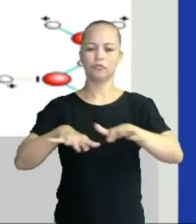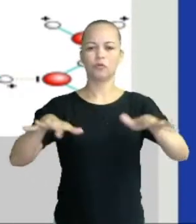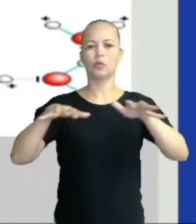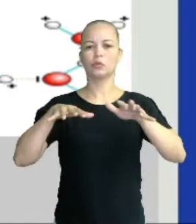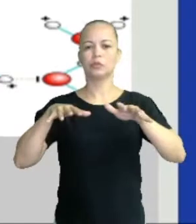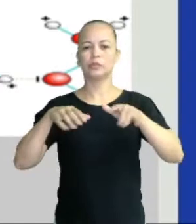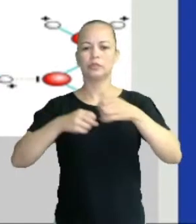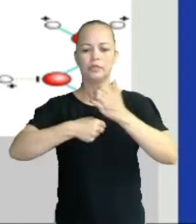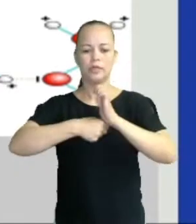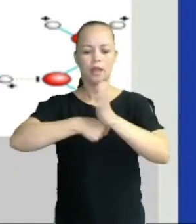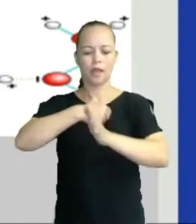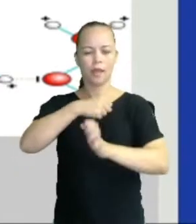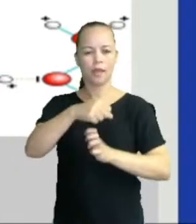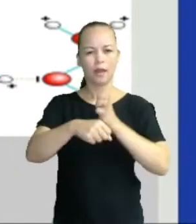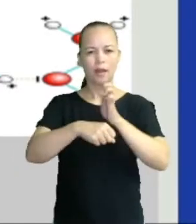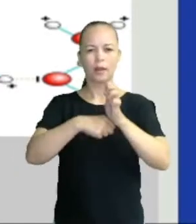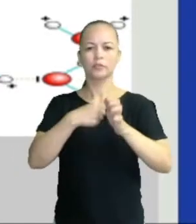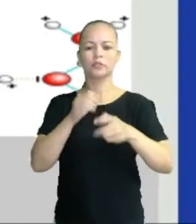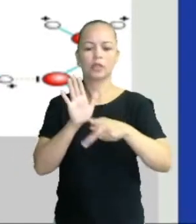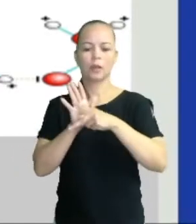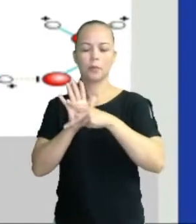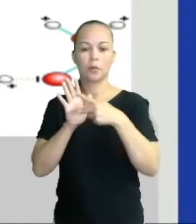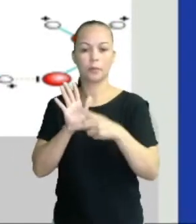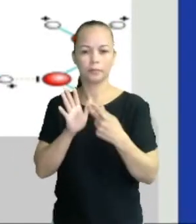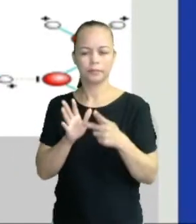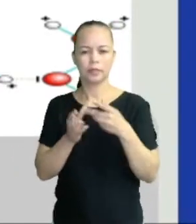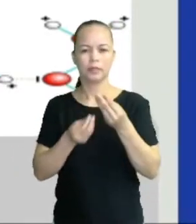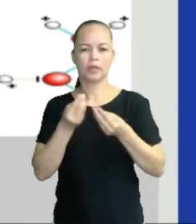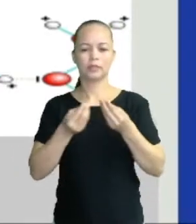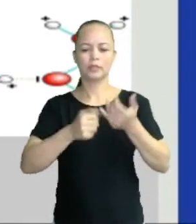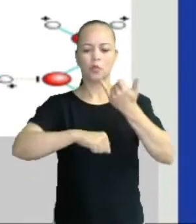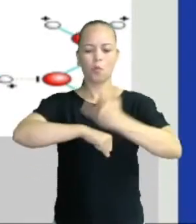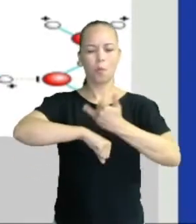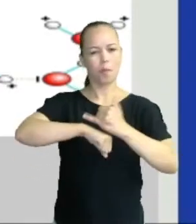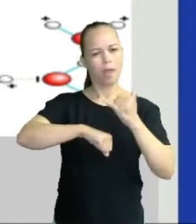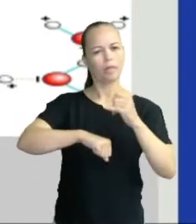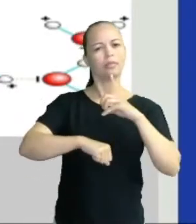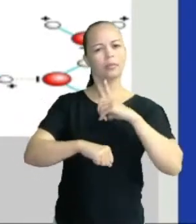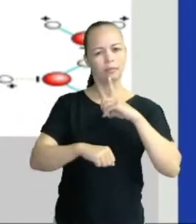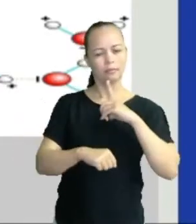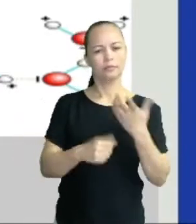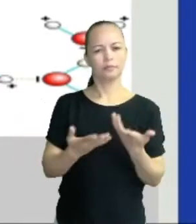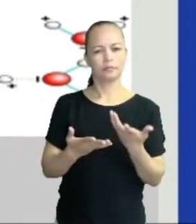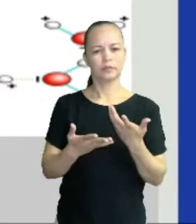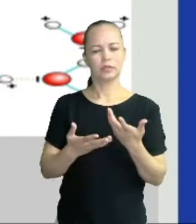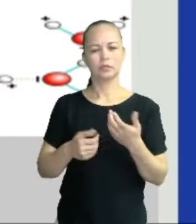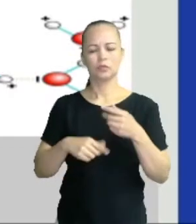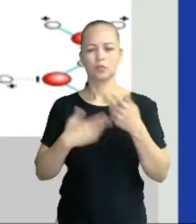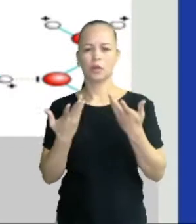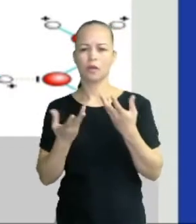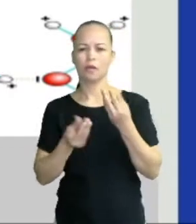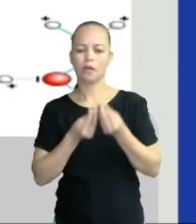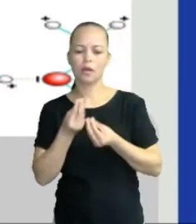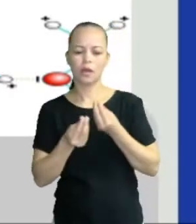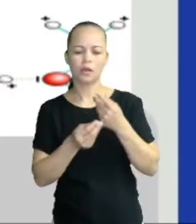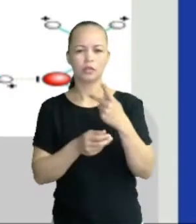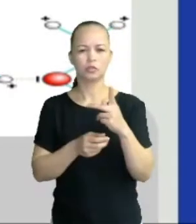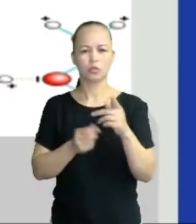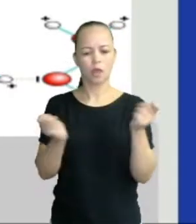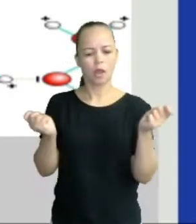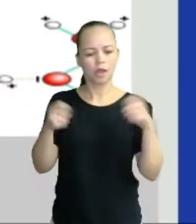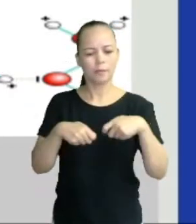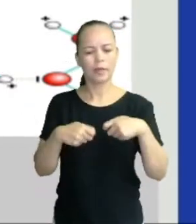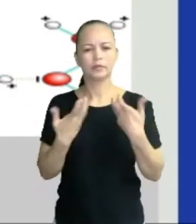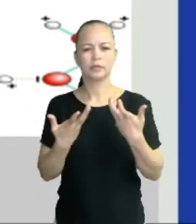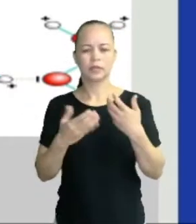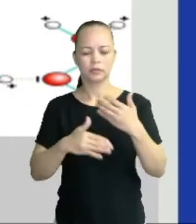aquelas qualidades, aquelas propriedades que você sabe que o metal tem, né? Que é a sua condutibilidade, a sua capacidade